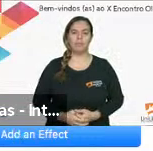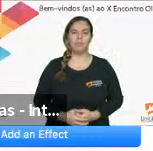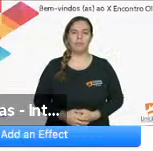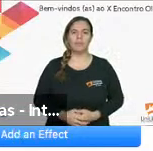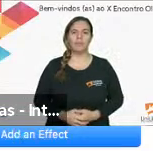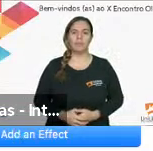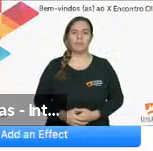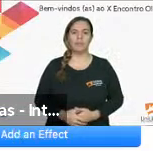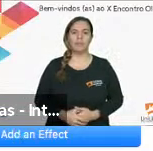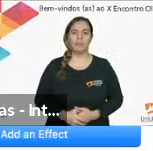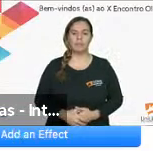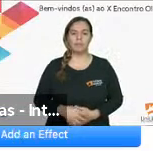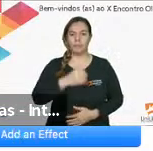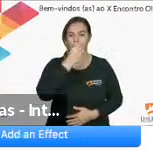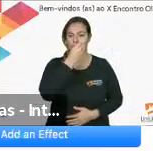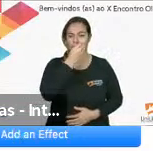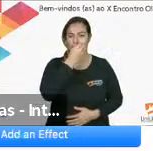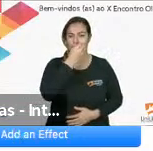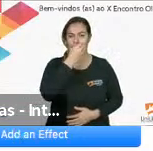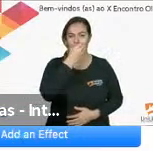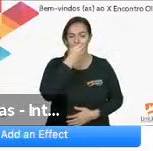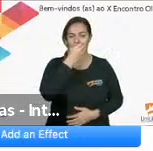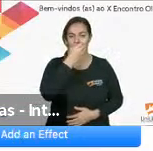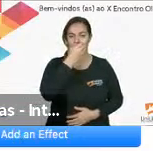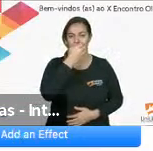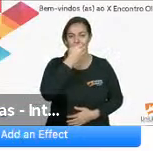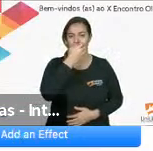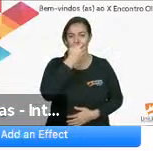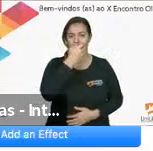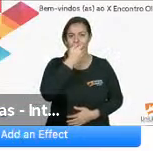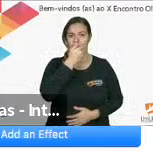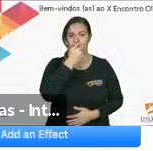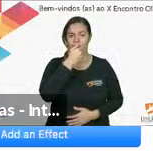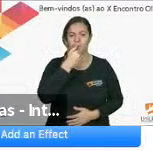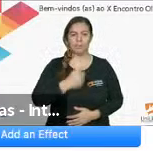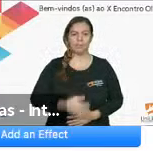Eu tenho que sair aqui da... Isso. Tem que tirar a